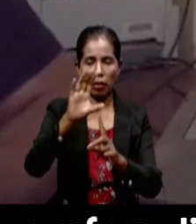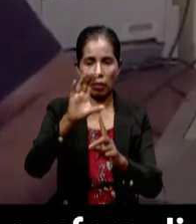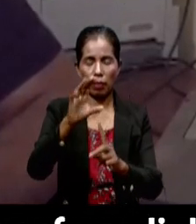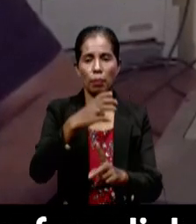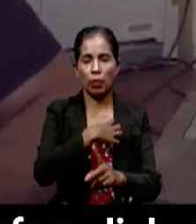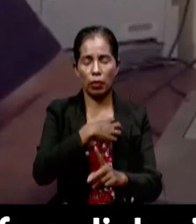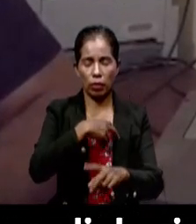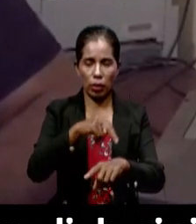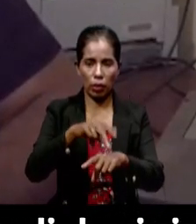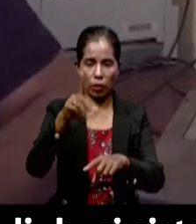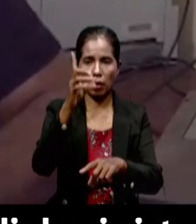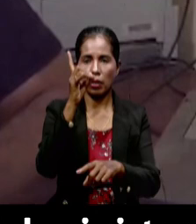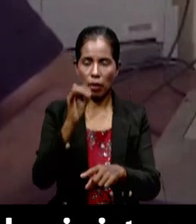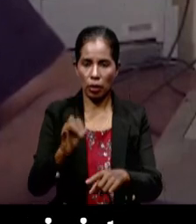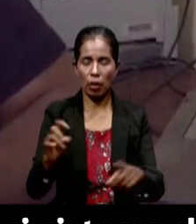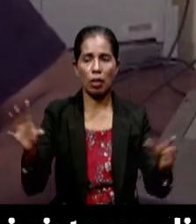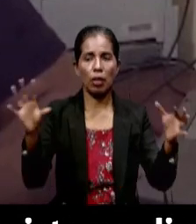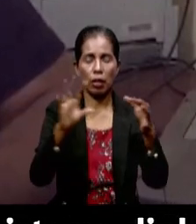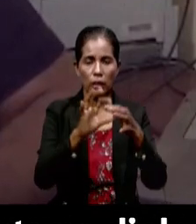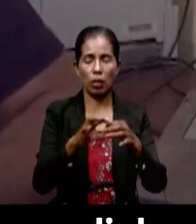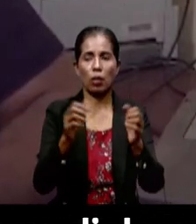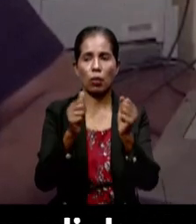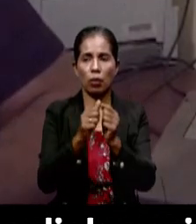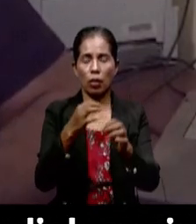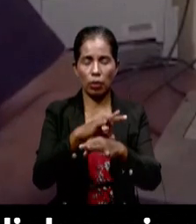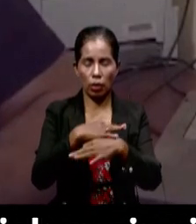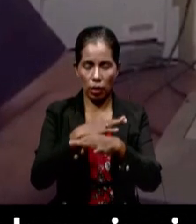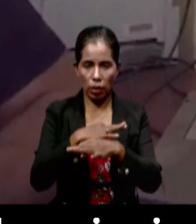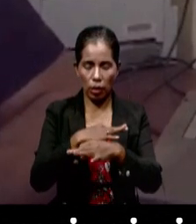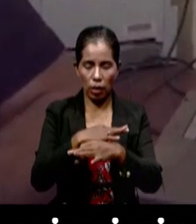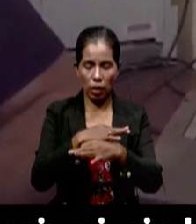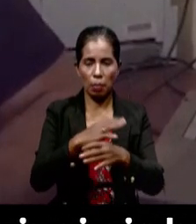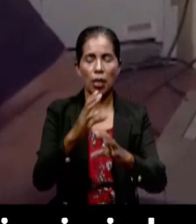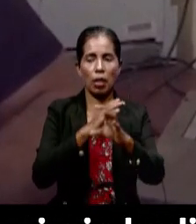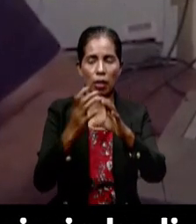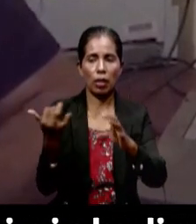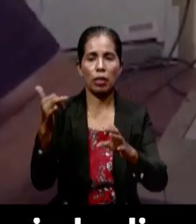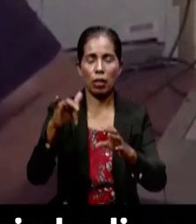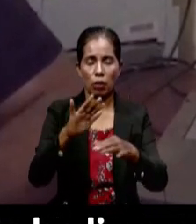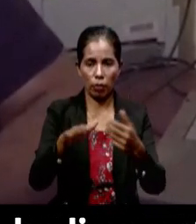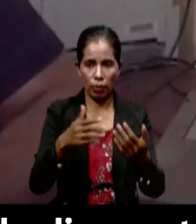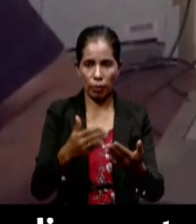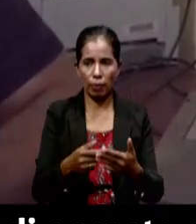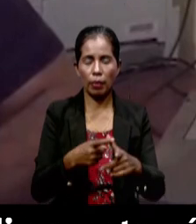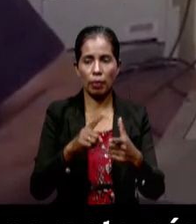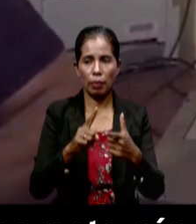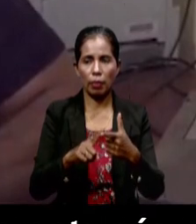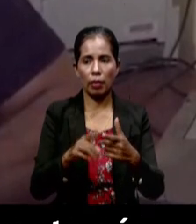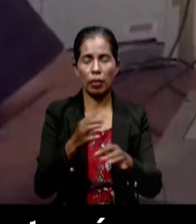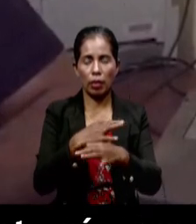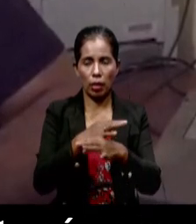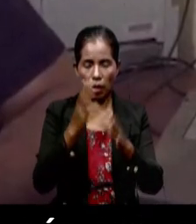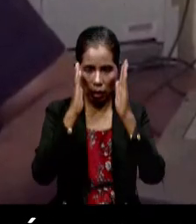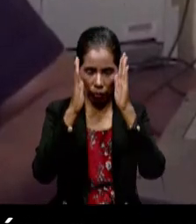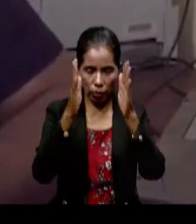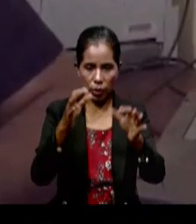nacional, liga ho at halo manutenção no mosto de liu reparação. Reparação at halo liu ba